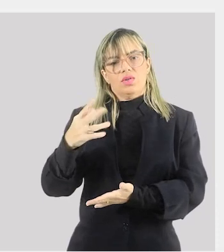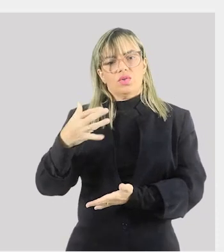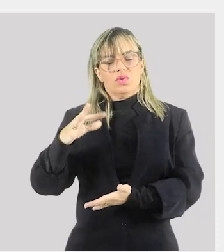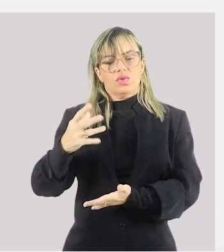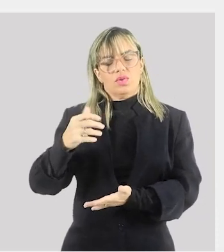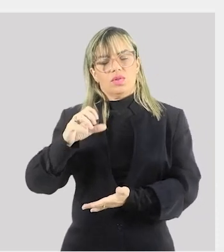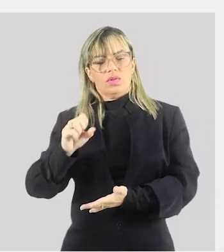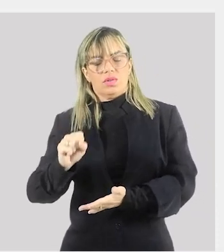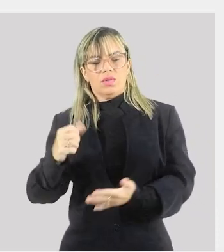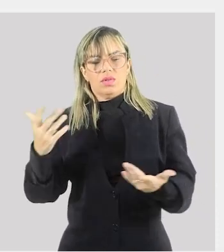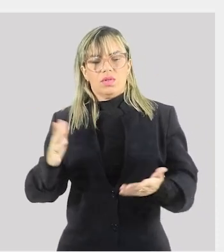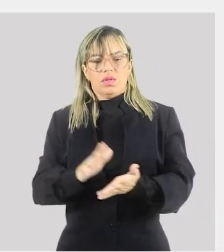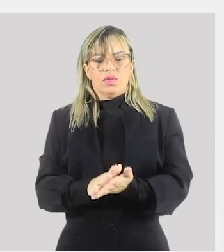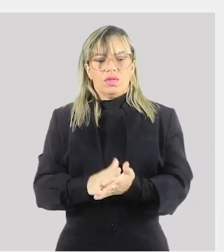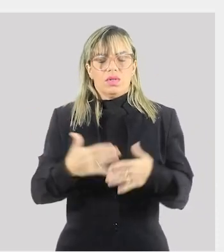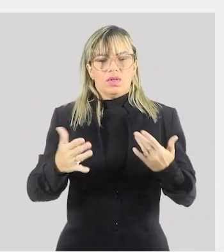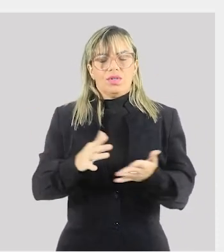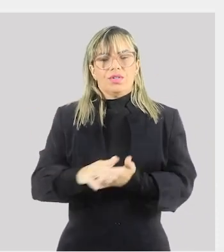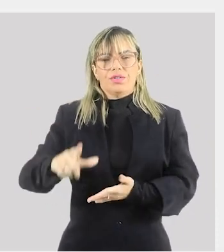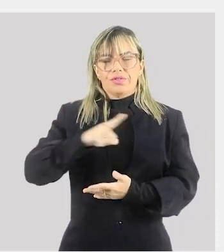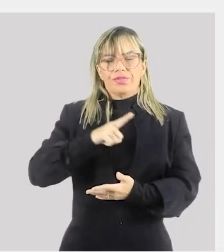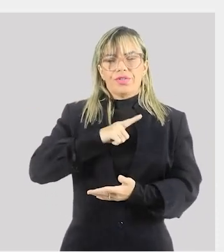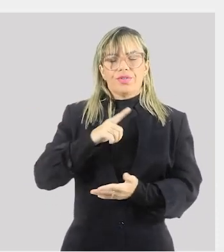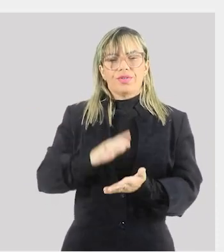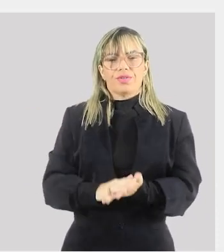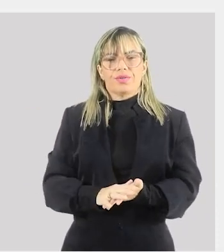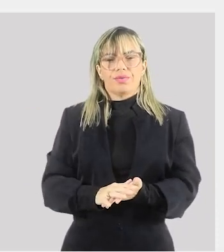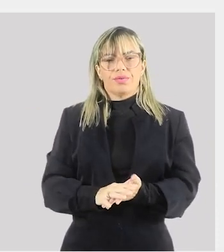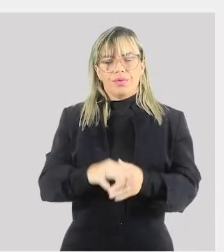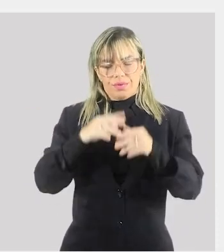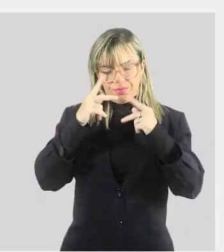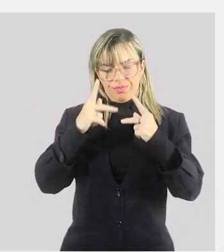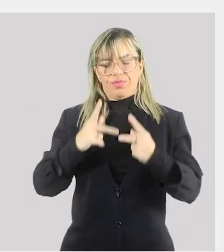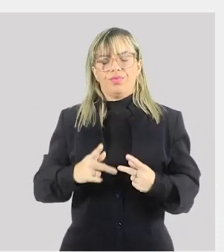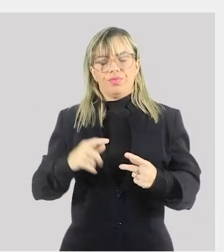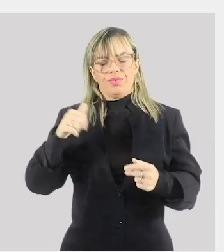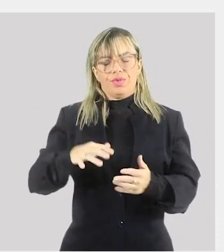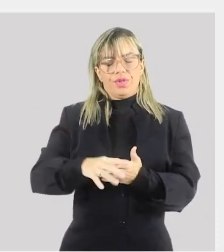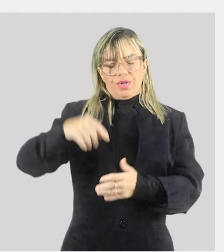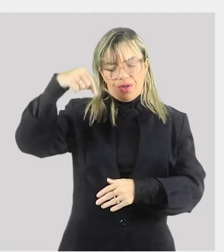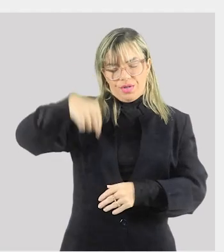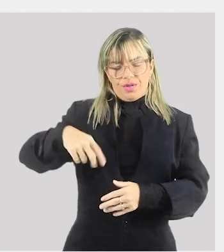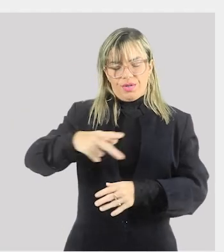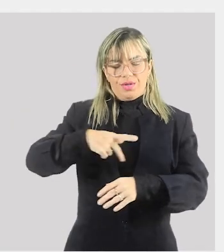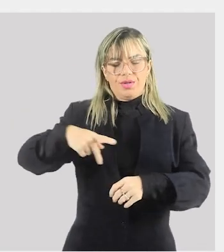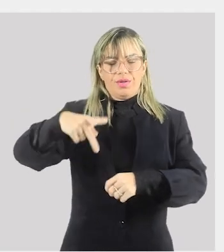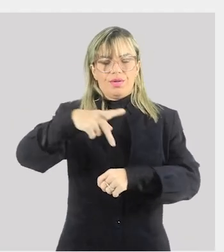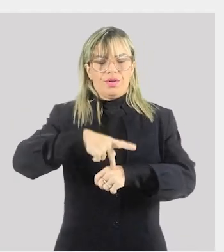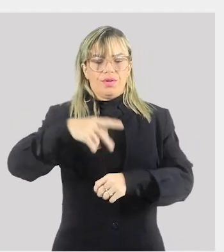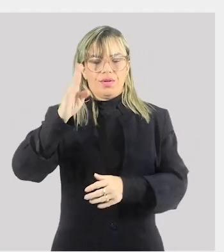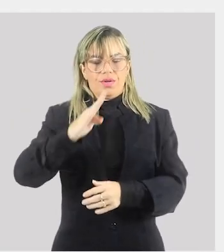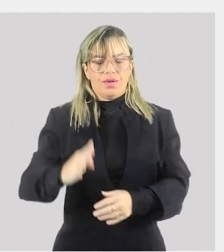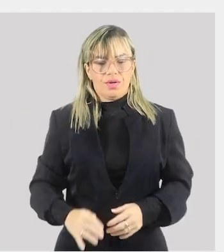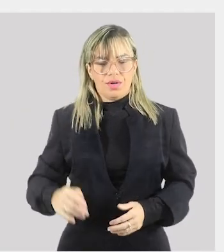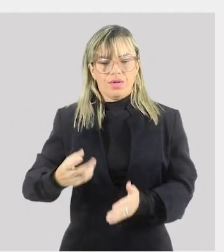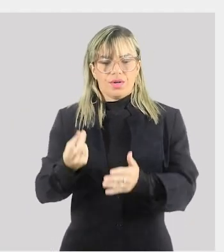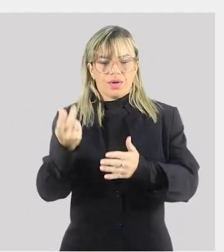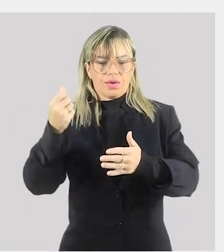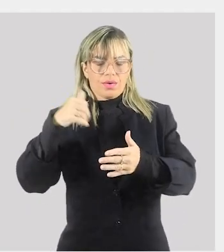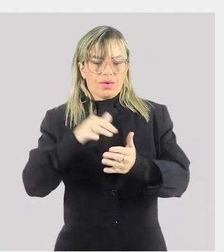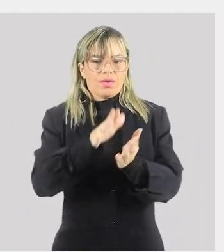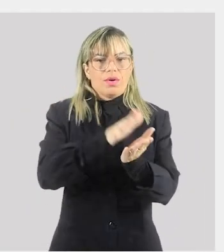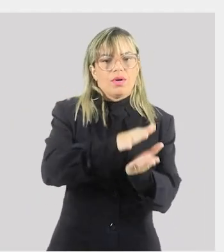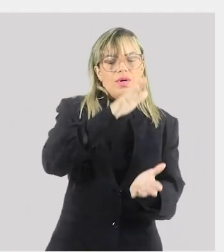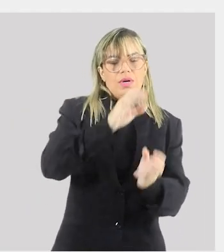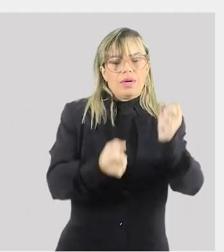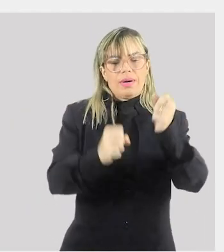utilizar, né? Criou vergonha na cara. E começou a realmente gerar investimentos no ramo industrial. Há quem diga que